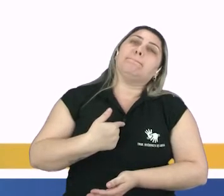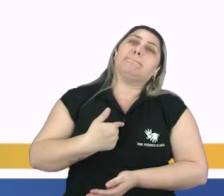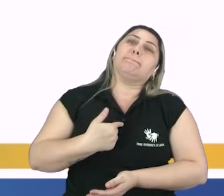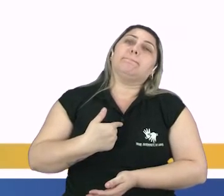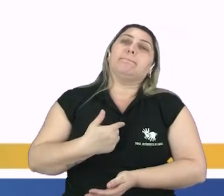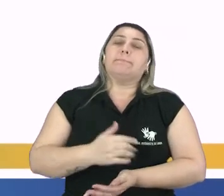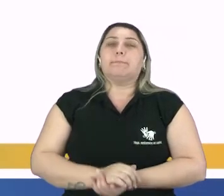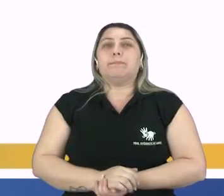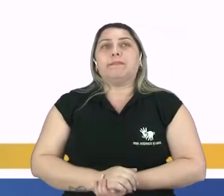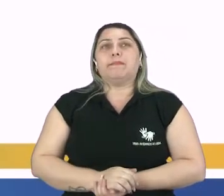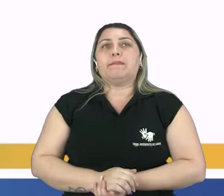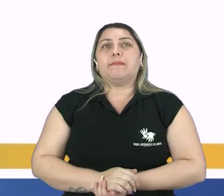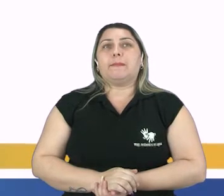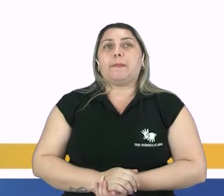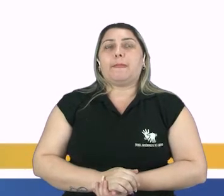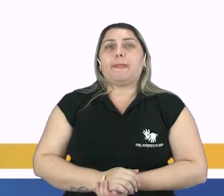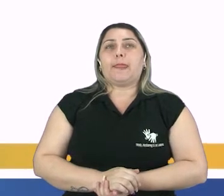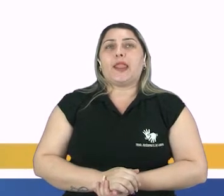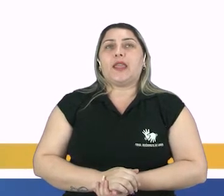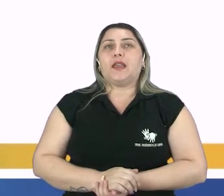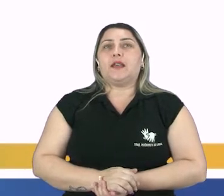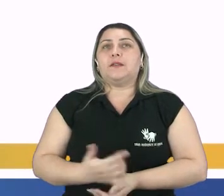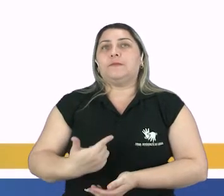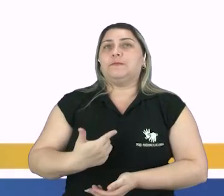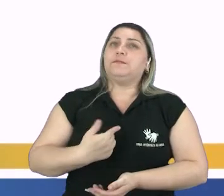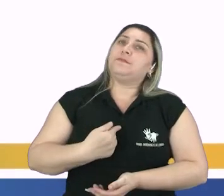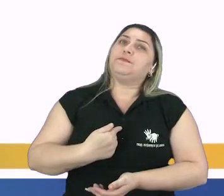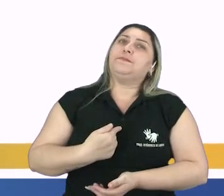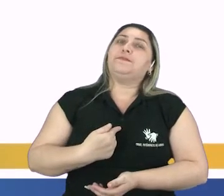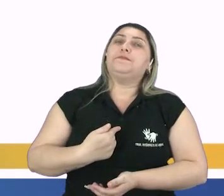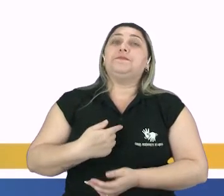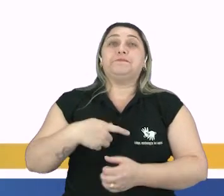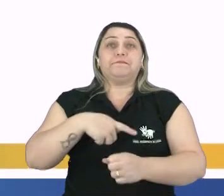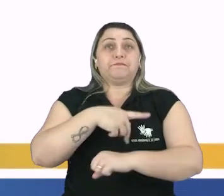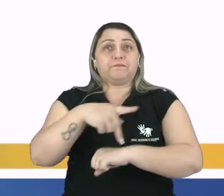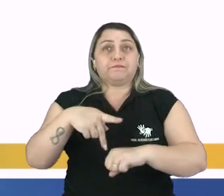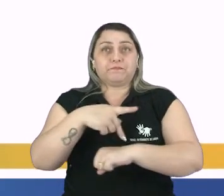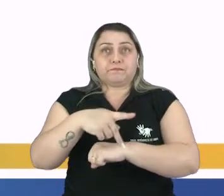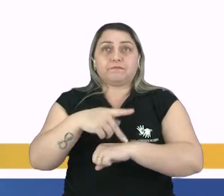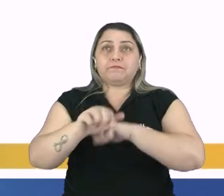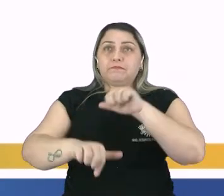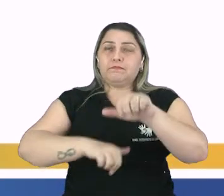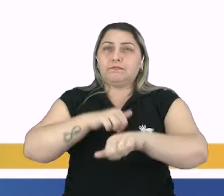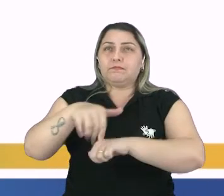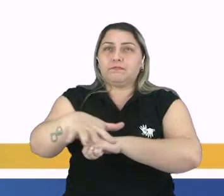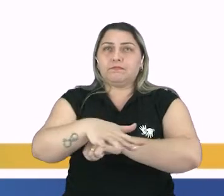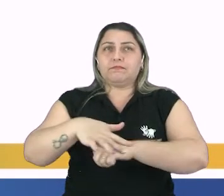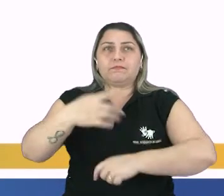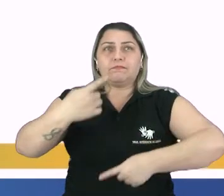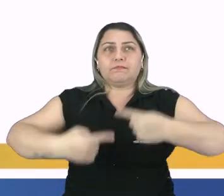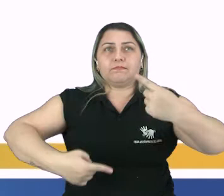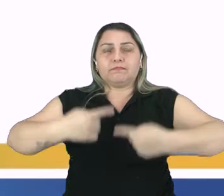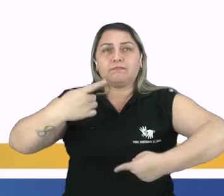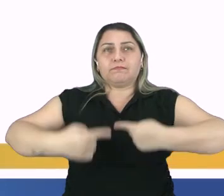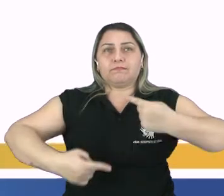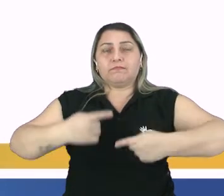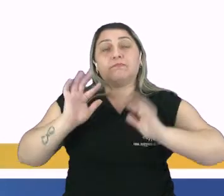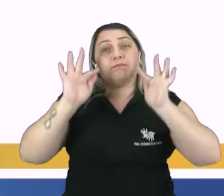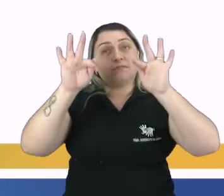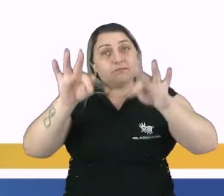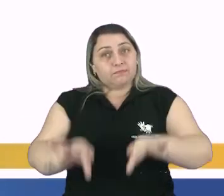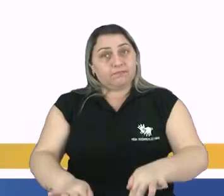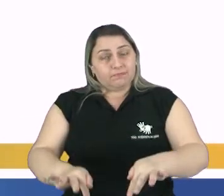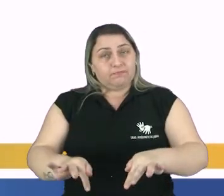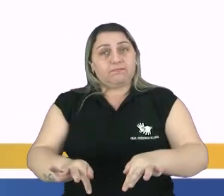é um pouco da história da nossa República. Com a chegada de Getúlio Vargas ao poder, que aconteceu logo após o fim